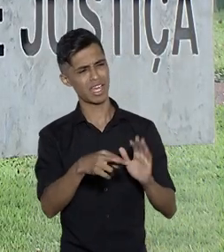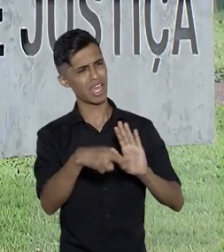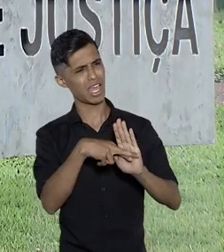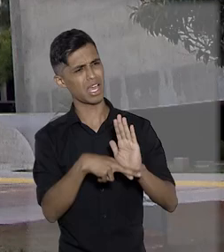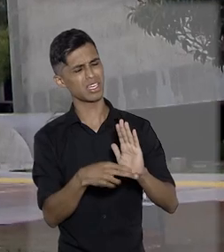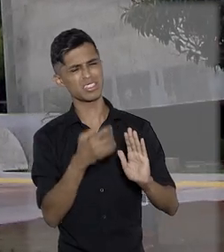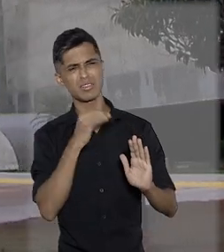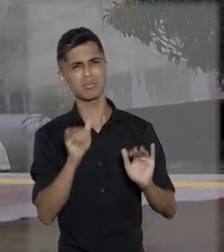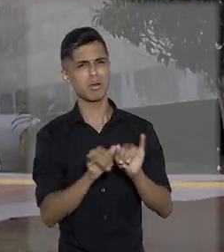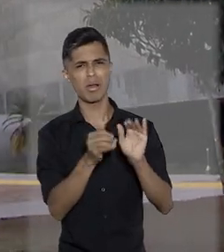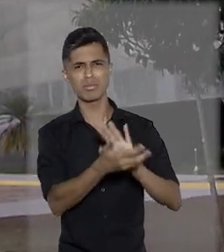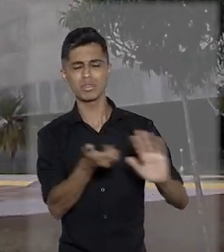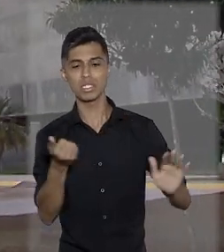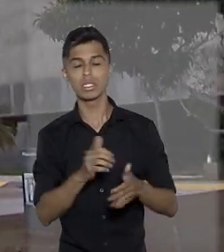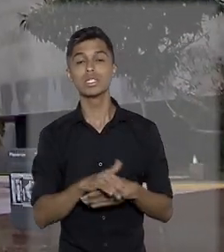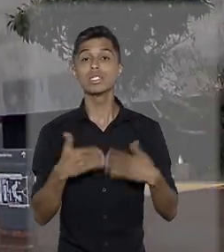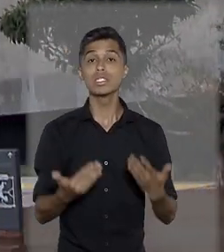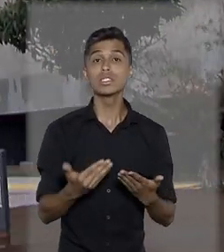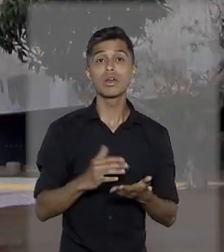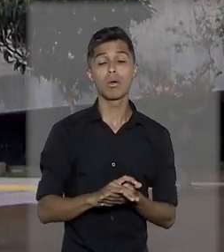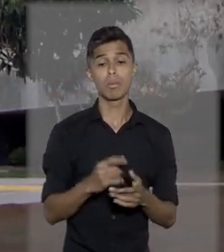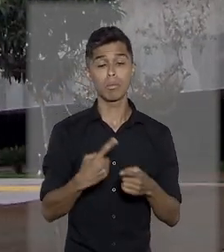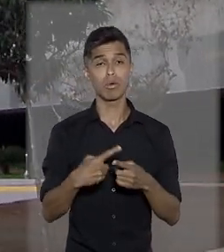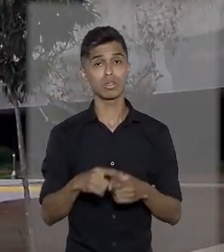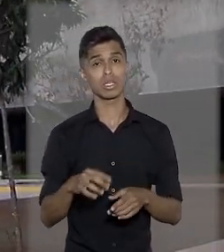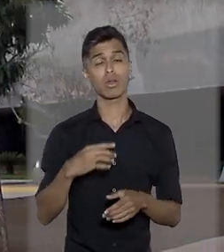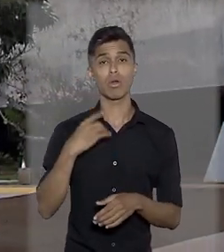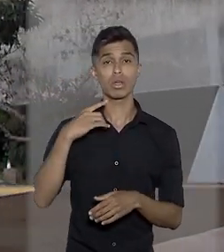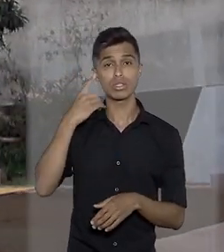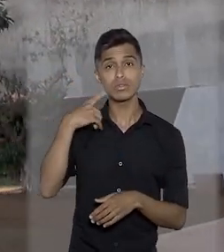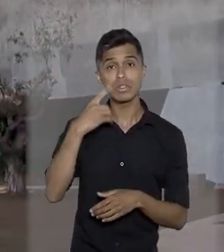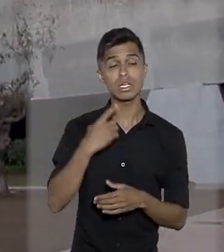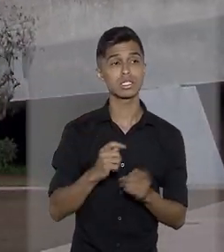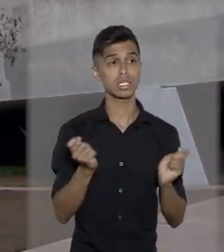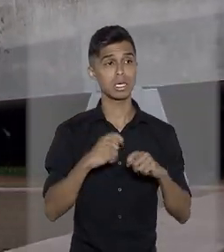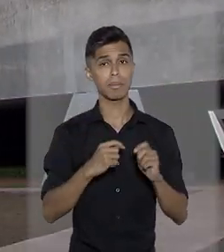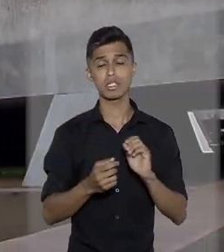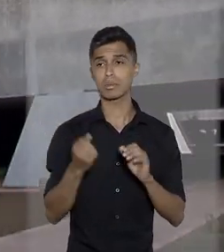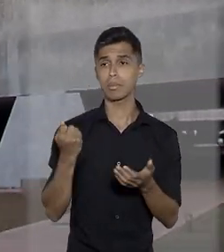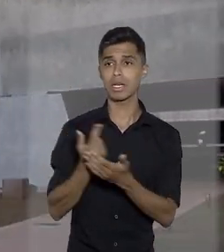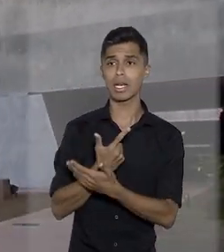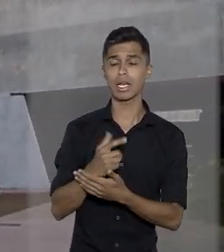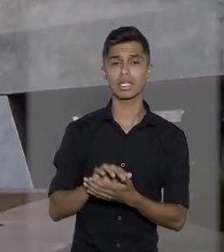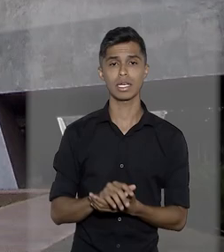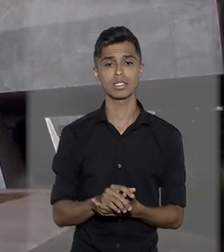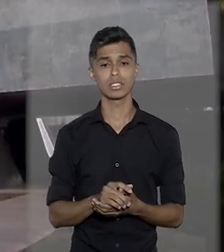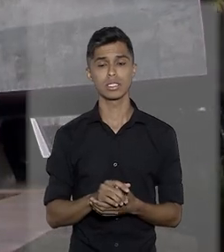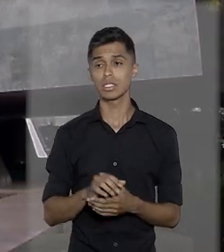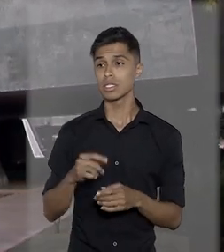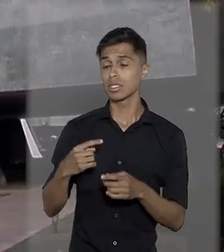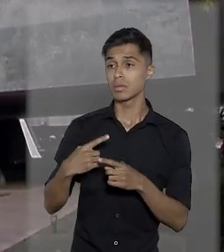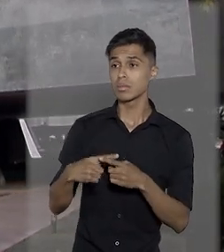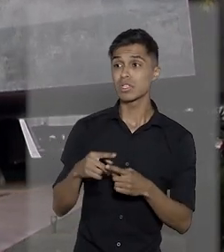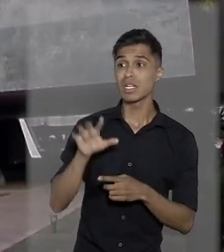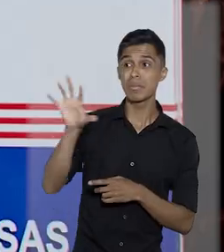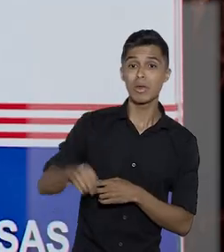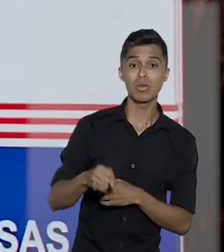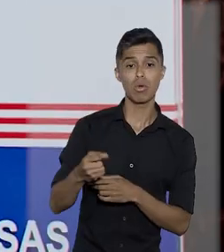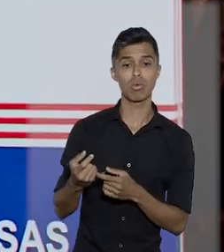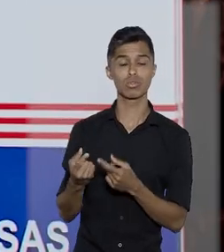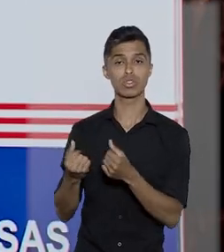essa regra em um caso de apropriação indevida pelo advogado de valores que pertenciam a uma cliente